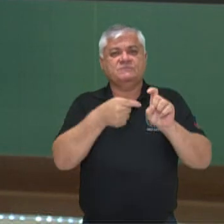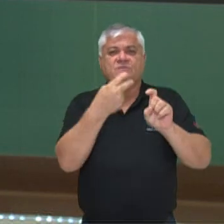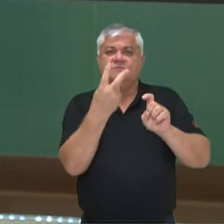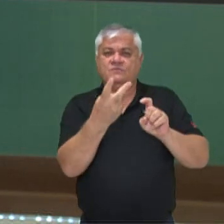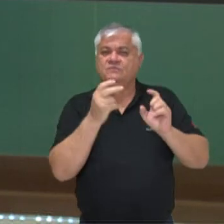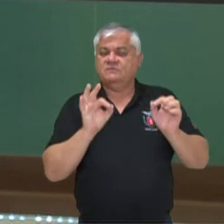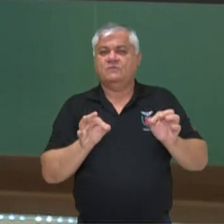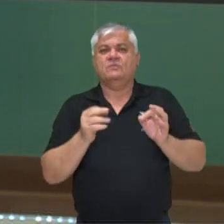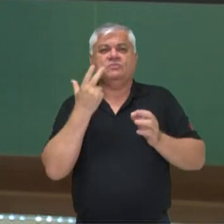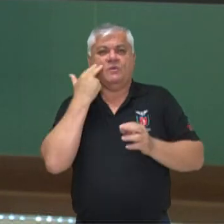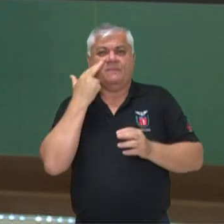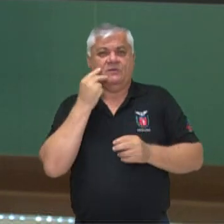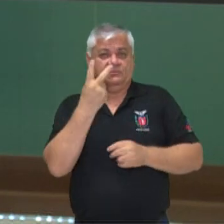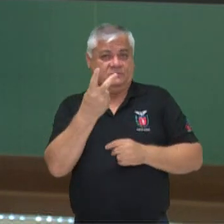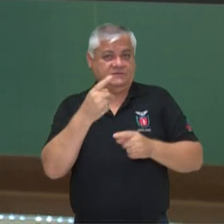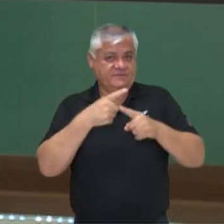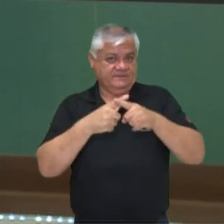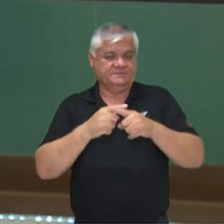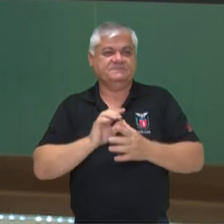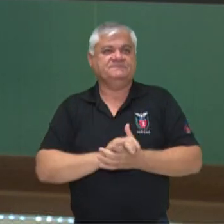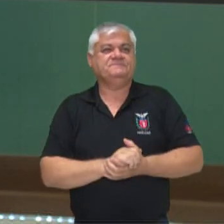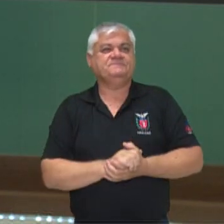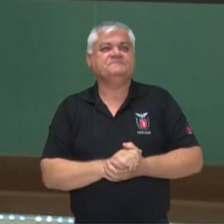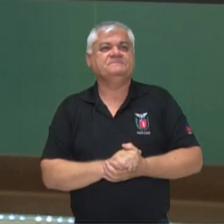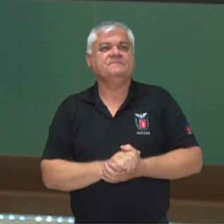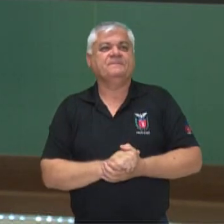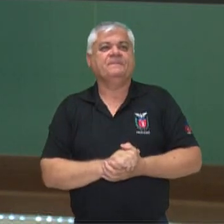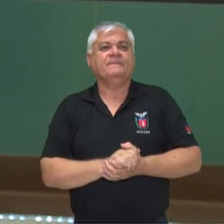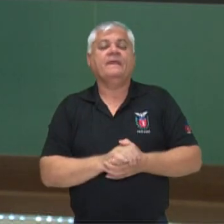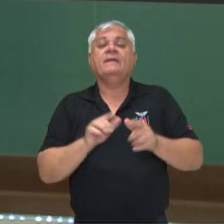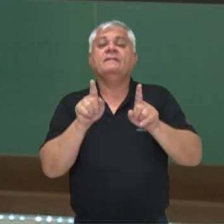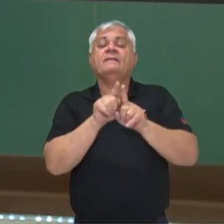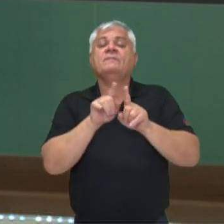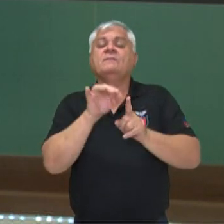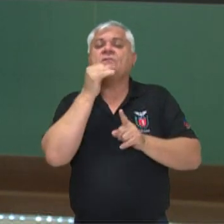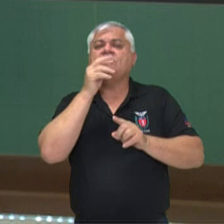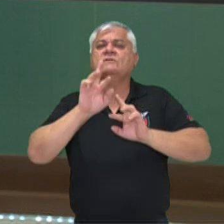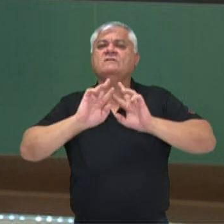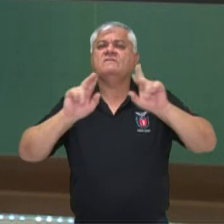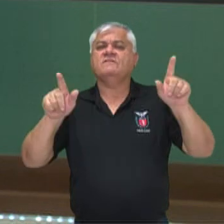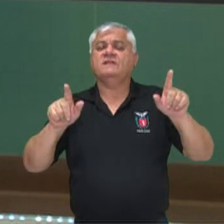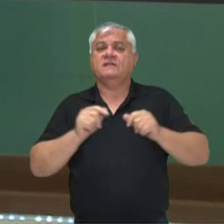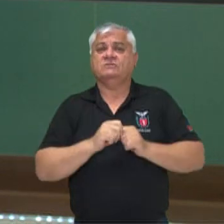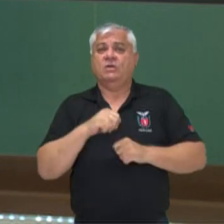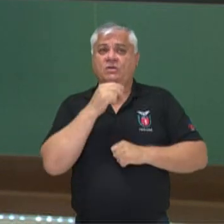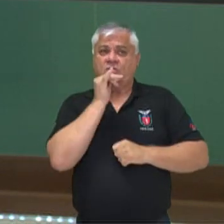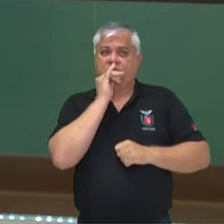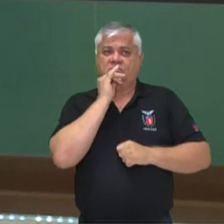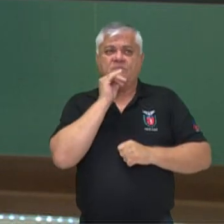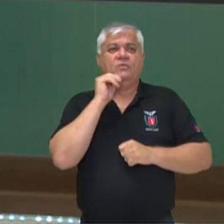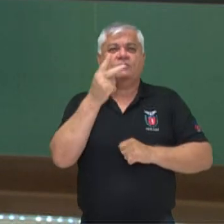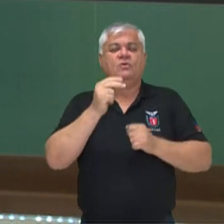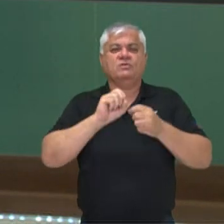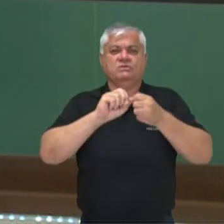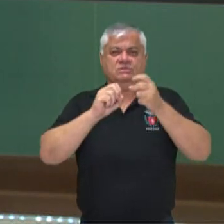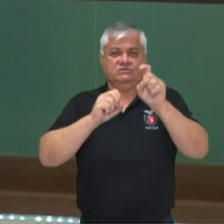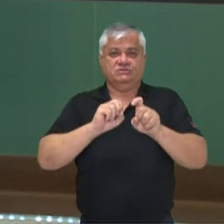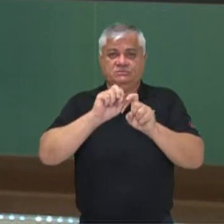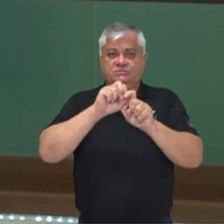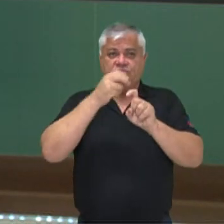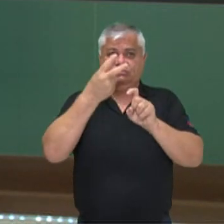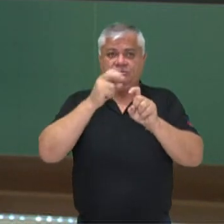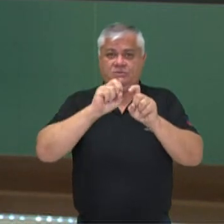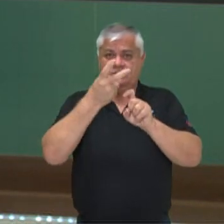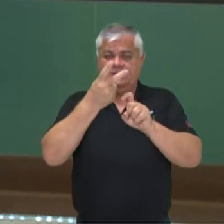fator comum duas vezes, ok? Nós temos também pela diferença de 2 quadrados. Então, por favor, desconfie